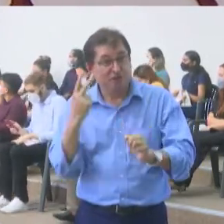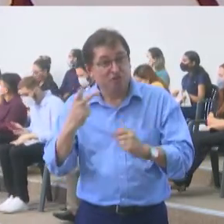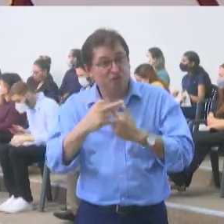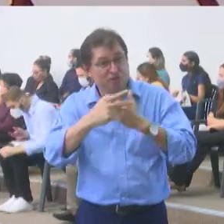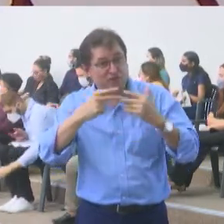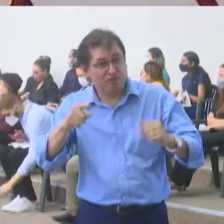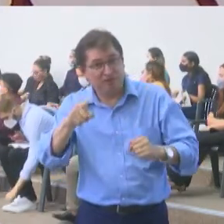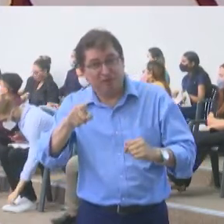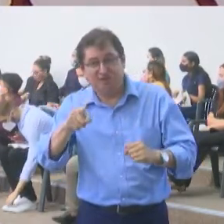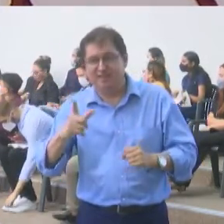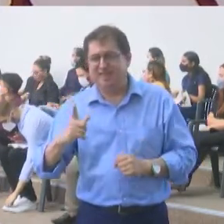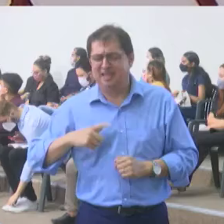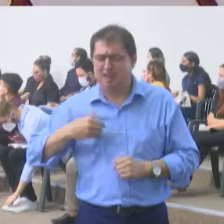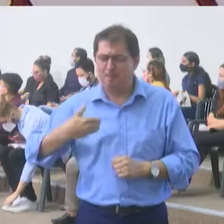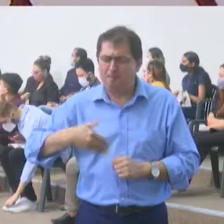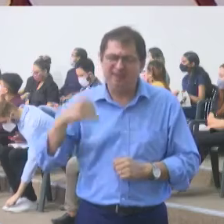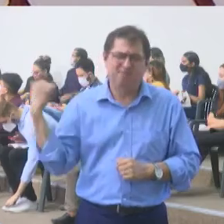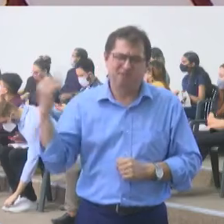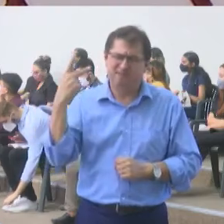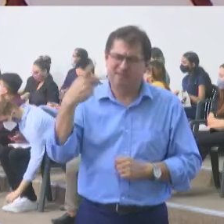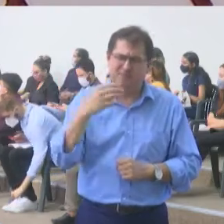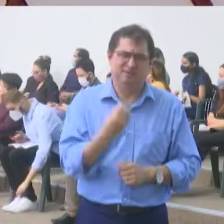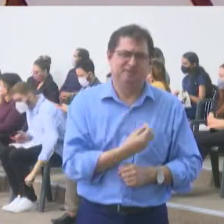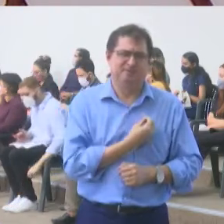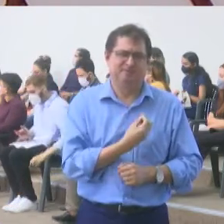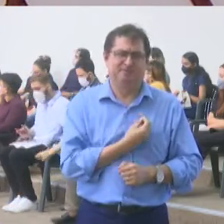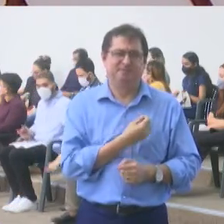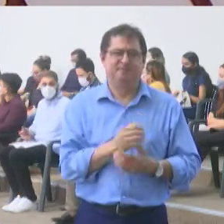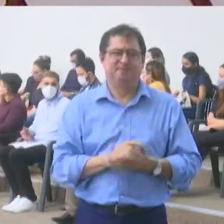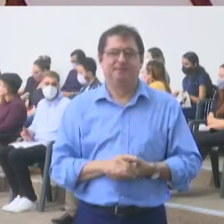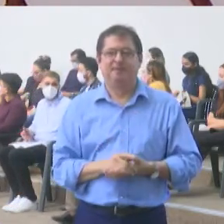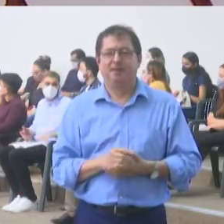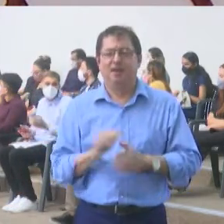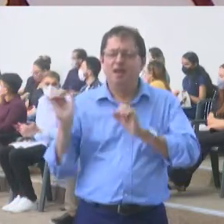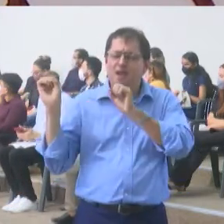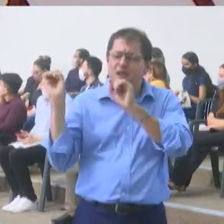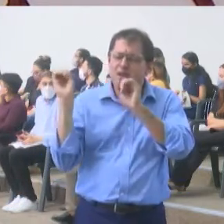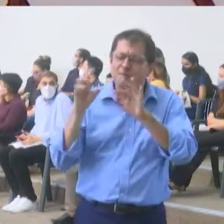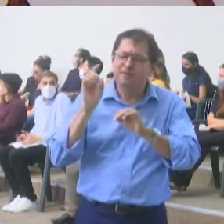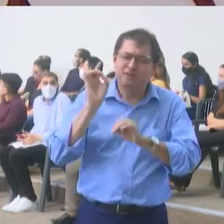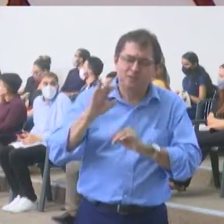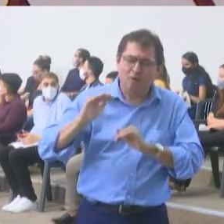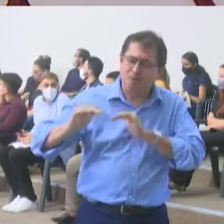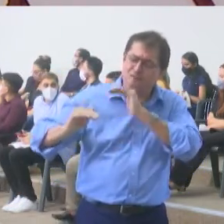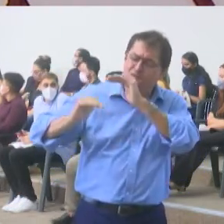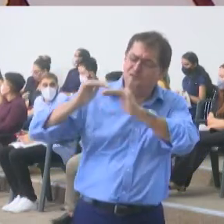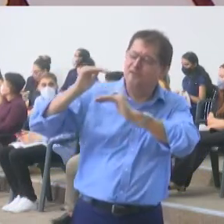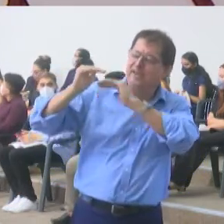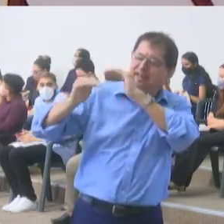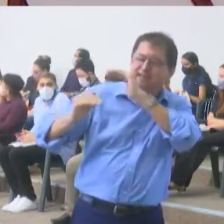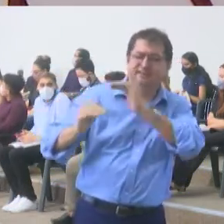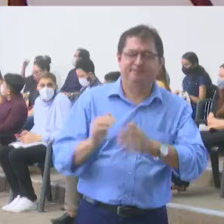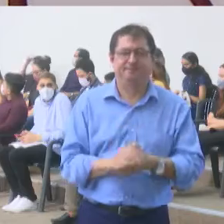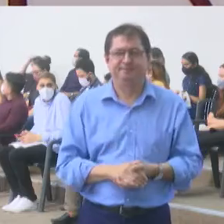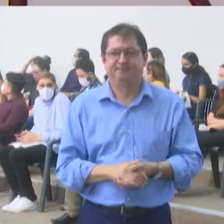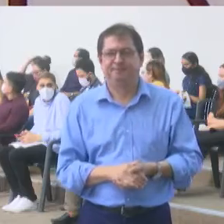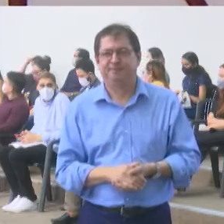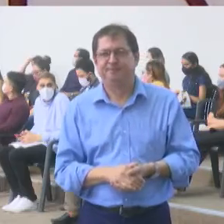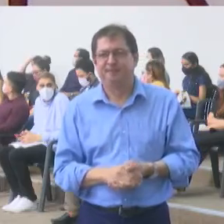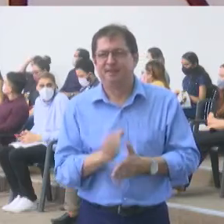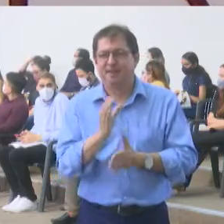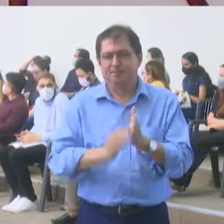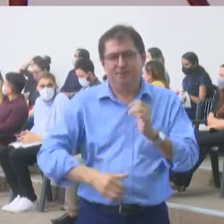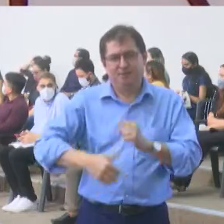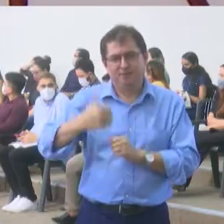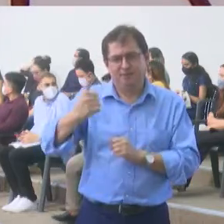nome aparece aqui. E a bênção só vai crescendo, porque o livro termina de forma surpreendente. Capítulo 1, nós vemos a